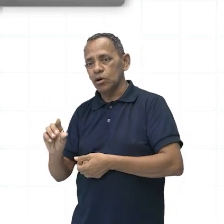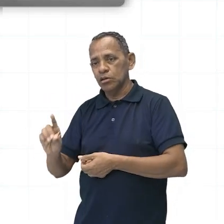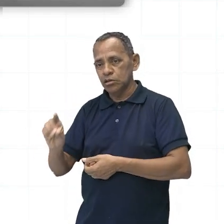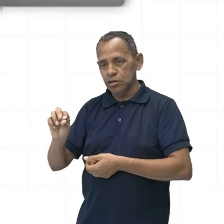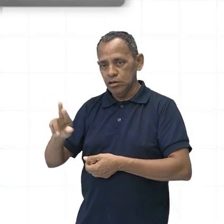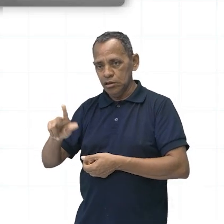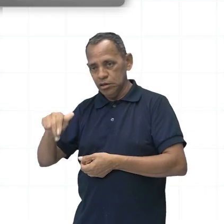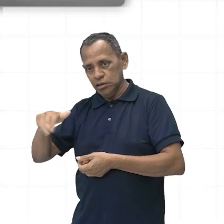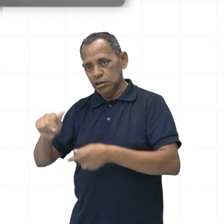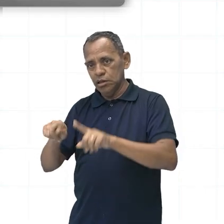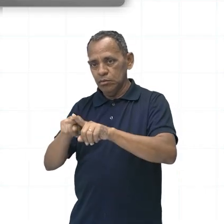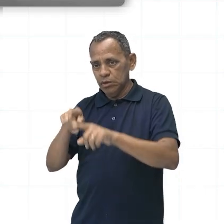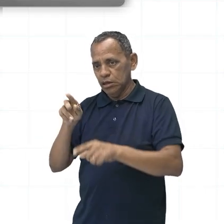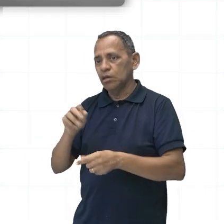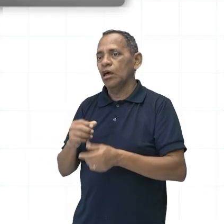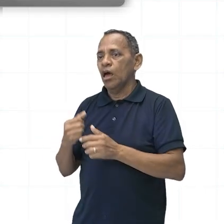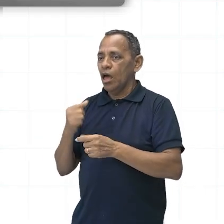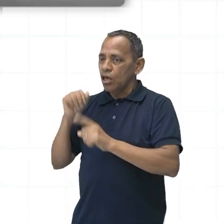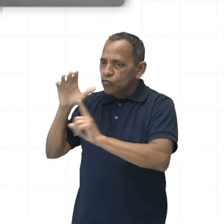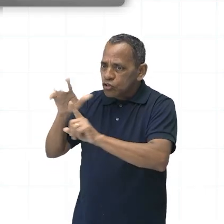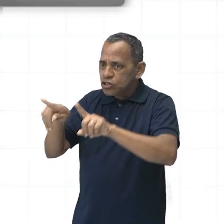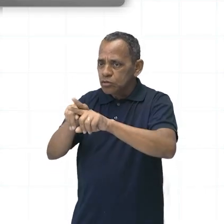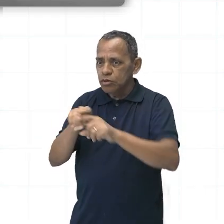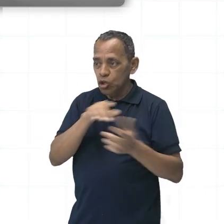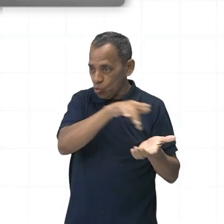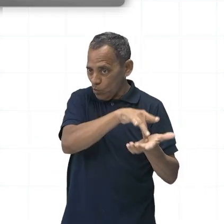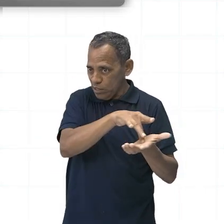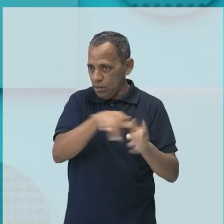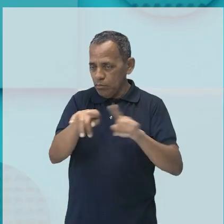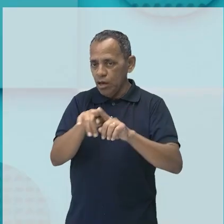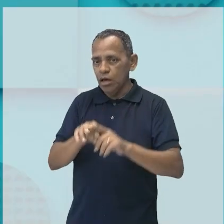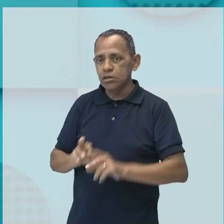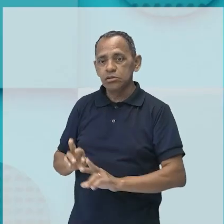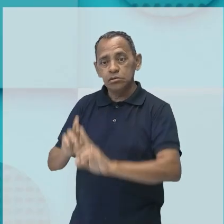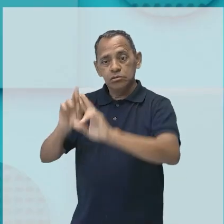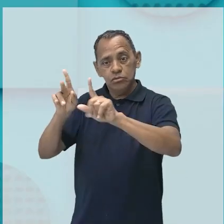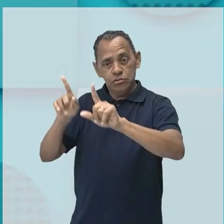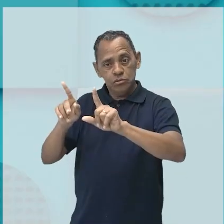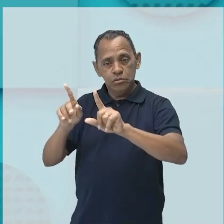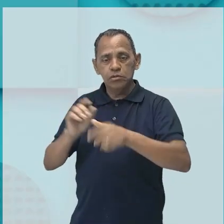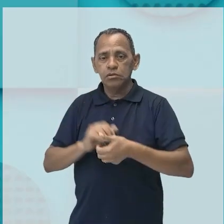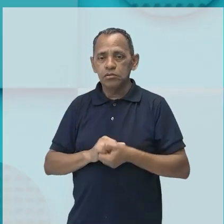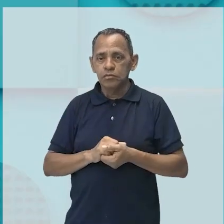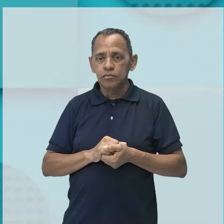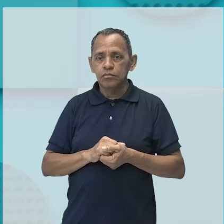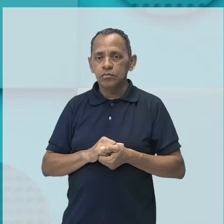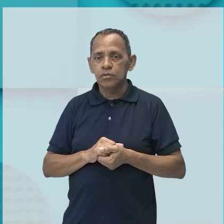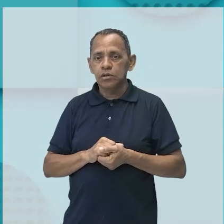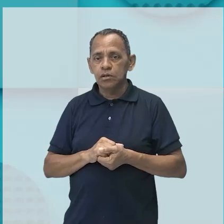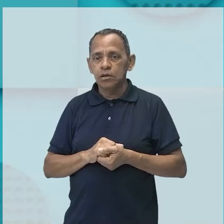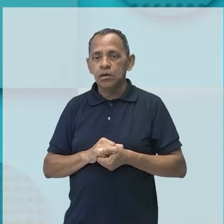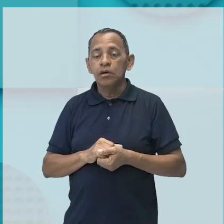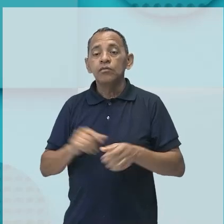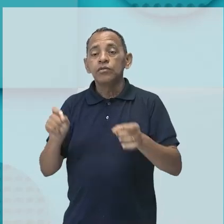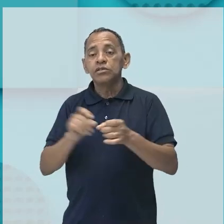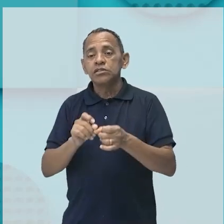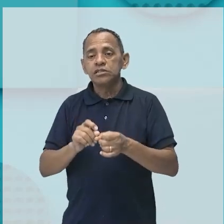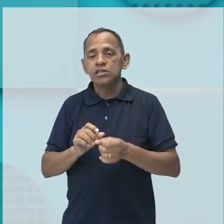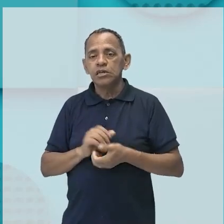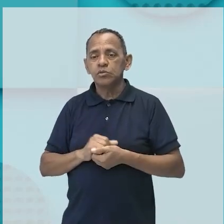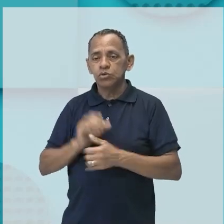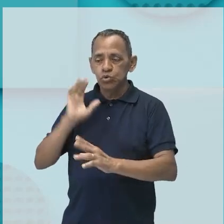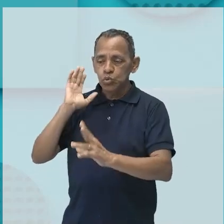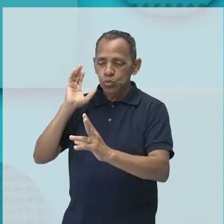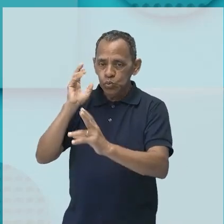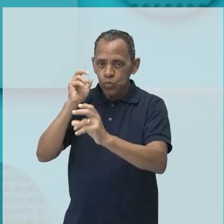do balé, adotando formas assimétricas e não convencionais. certo? Então, aqui nós fizemos, né, uma